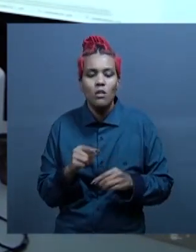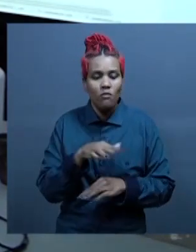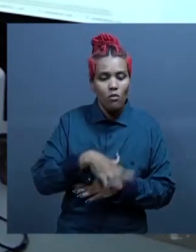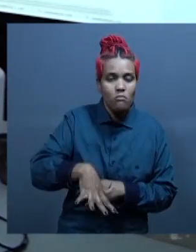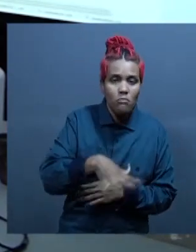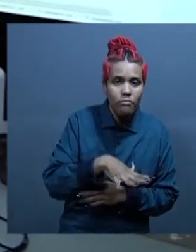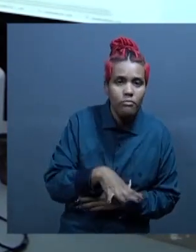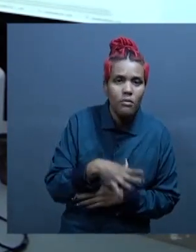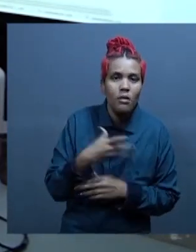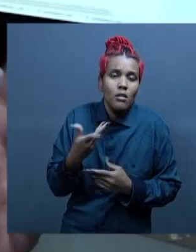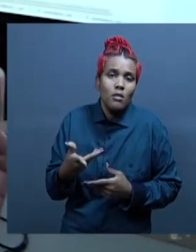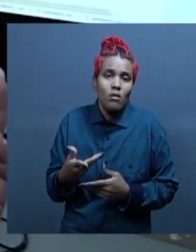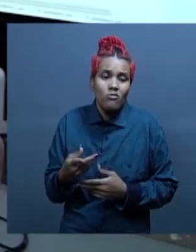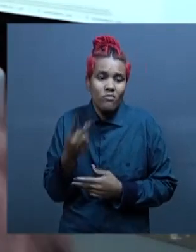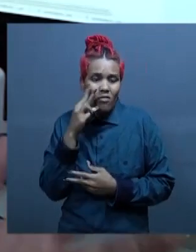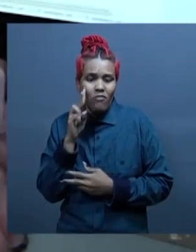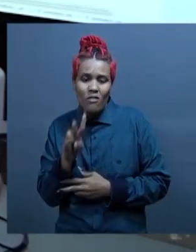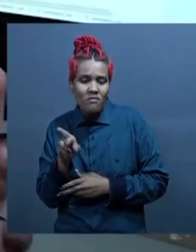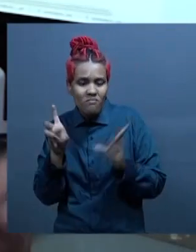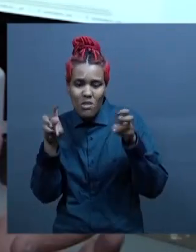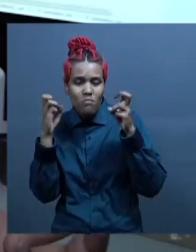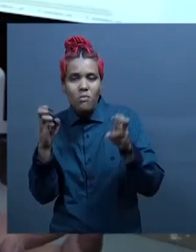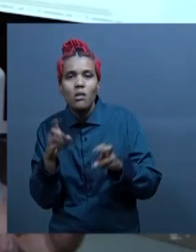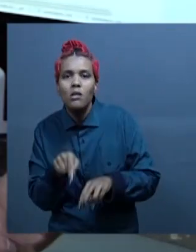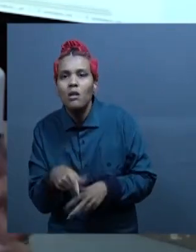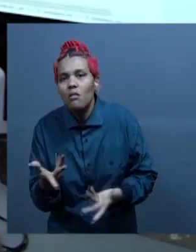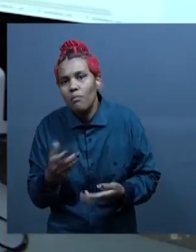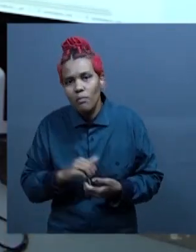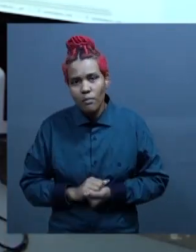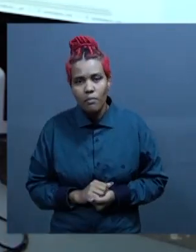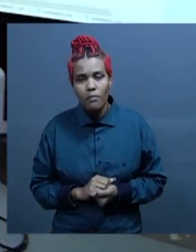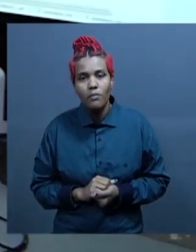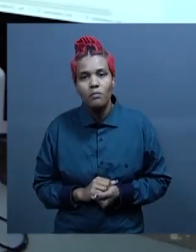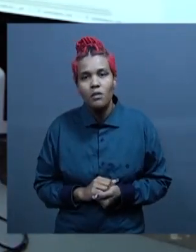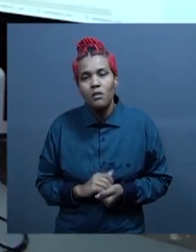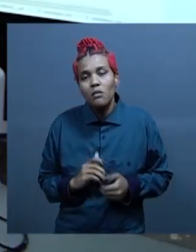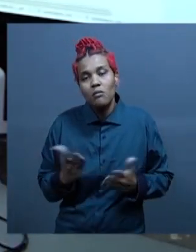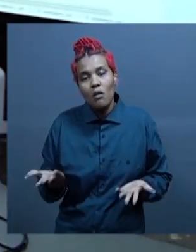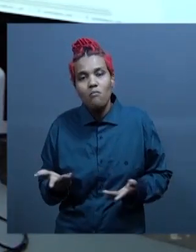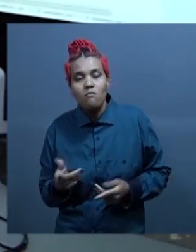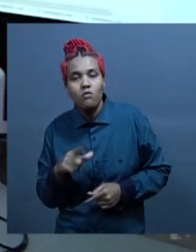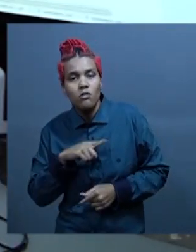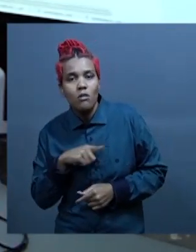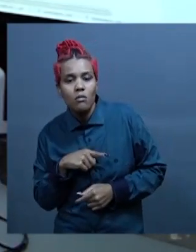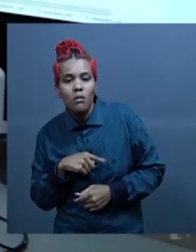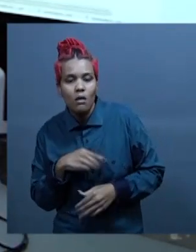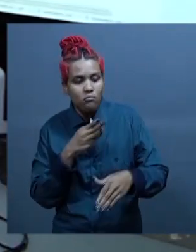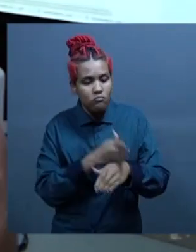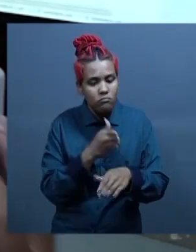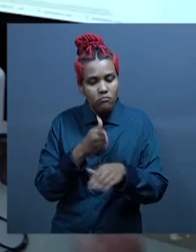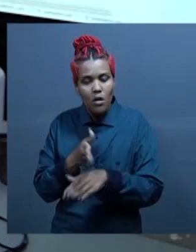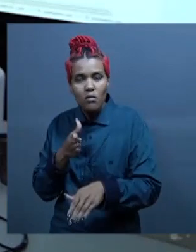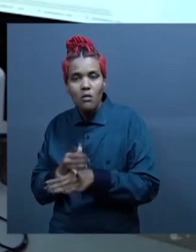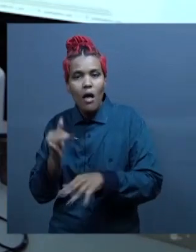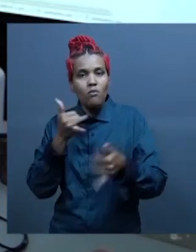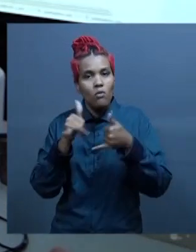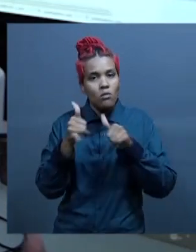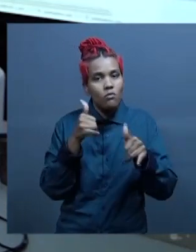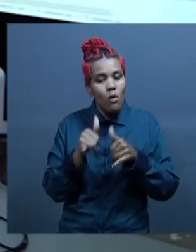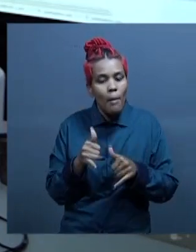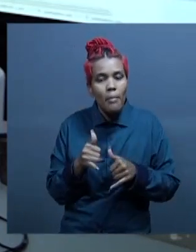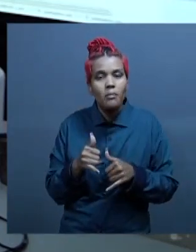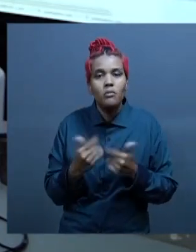meio físico por isso que a gente não vai perceber mas essa diferença entre um lay off e online que vai ter é acesso a informações no mundo físico